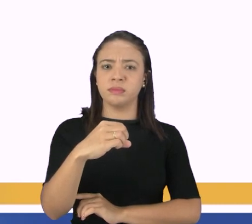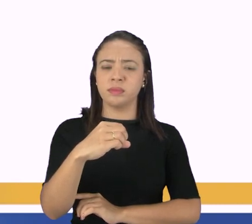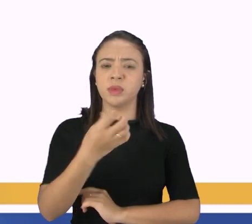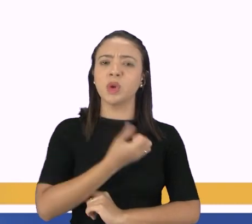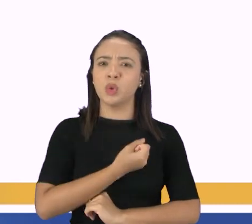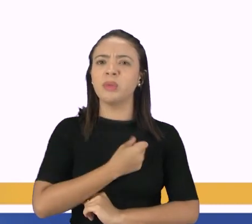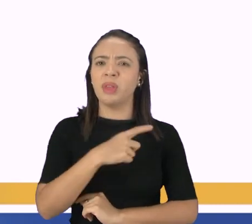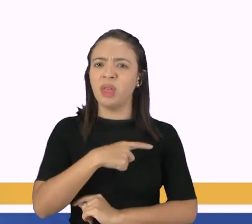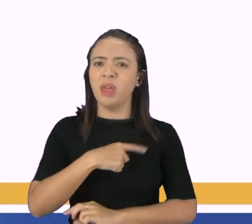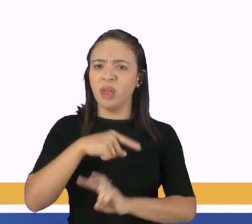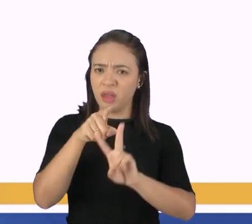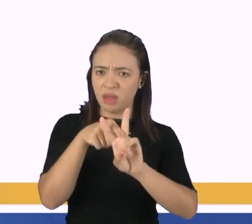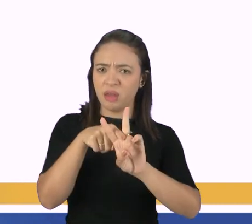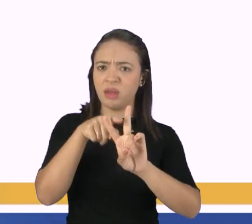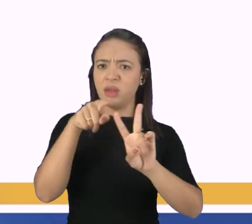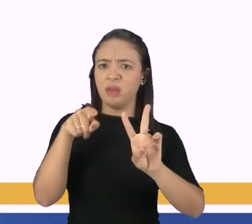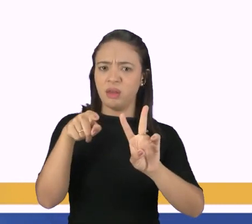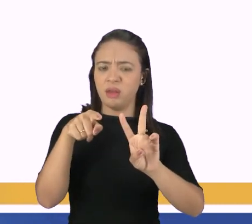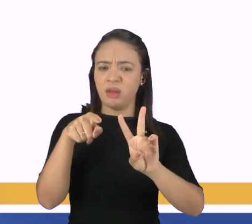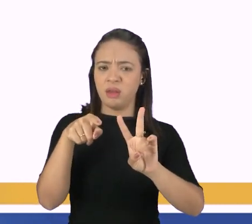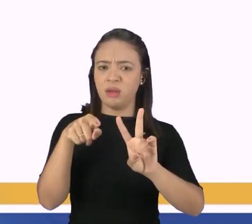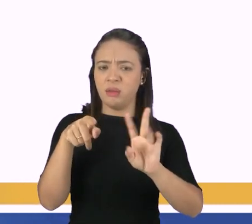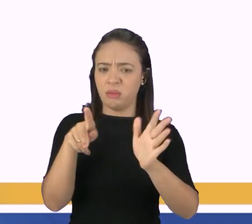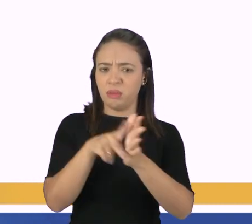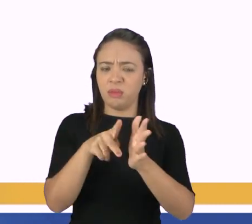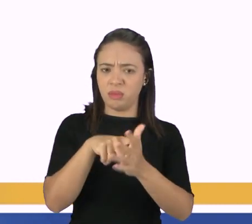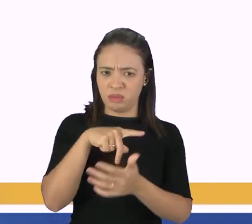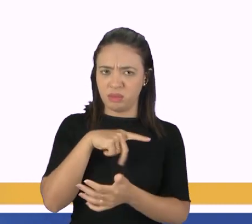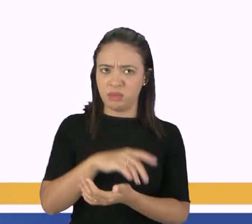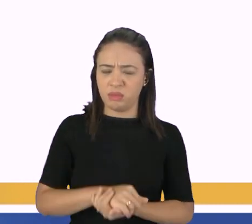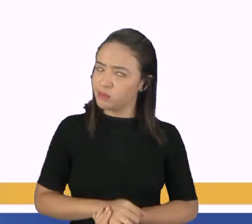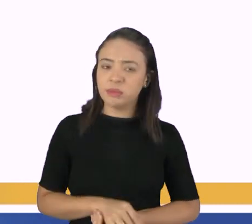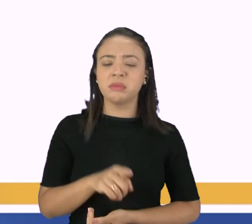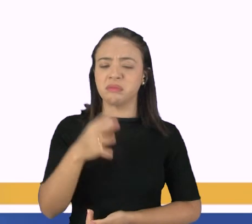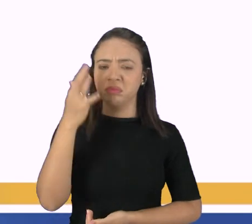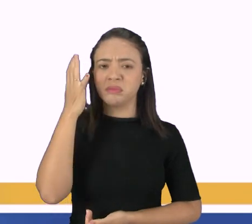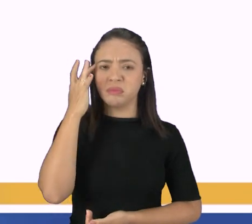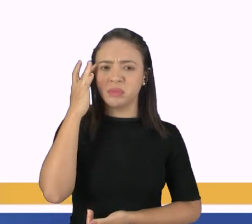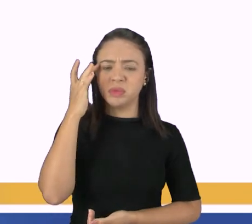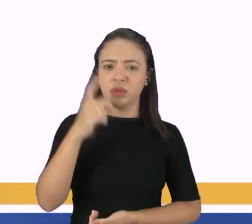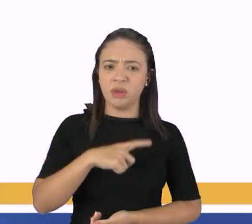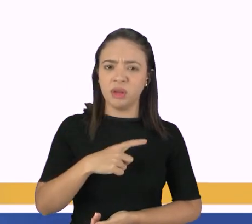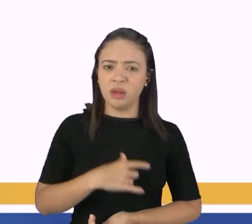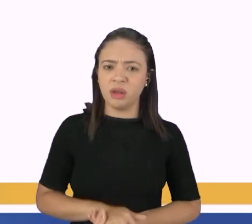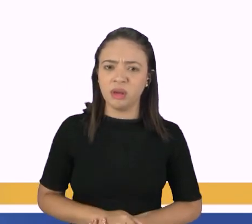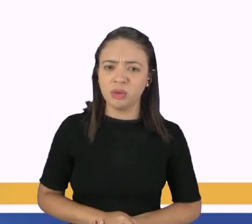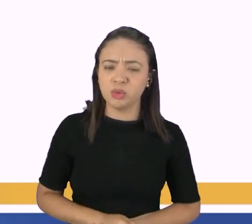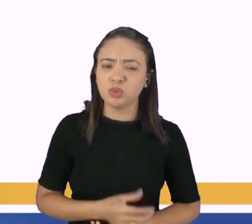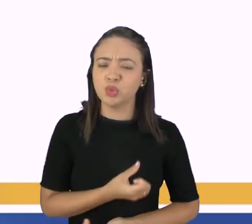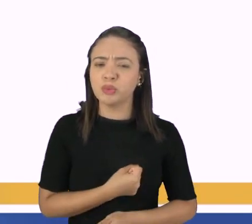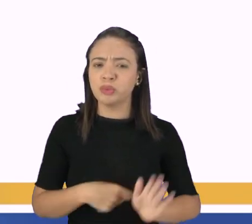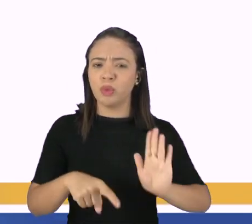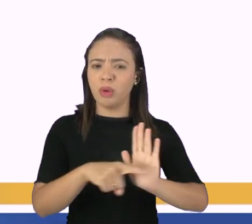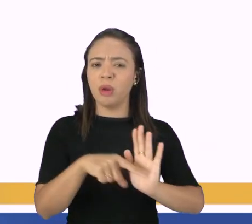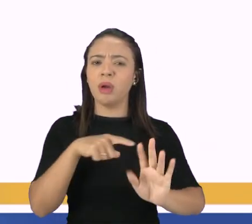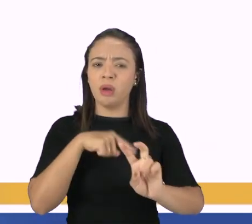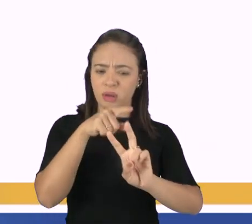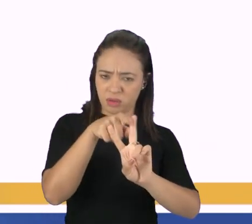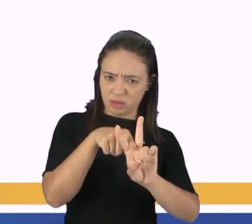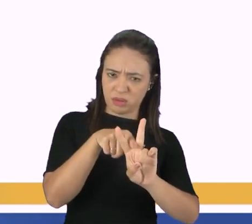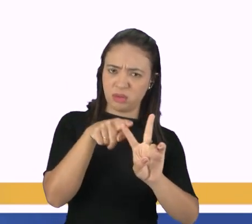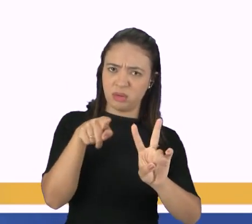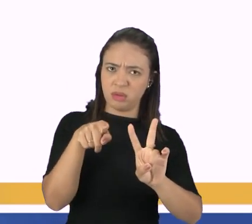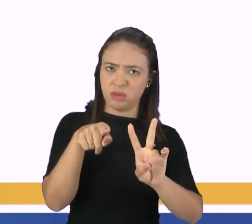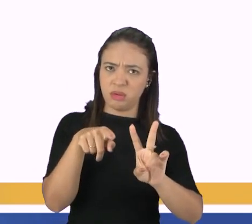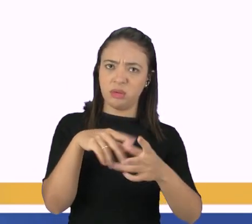número que tem raiz quadrada dentro do conjunto dos reais? Você acha que o número negativo, ele apresenta uma raiz quadrada dentro do conjunto